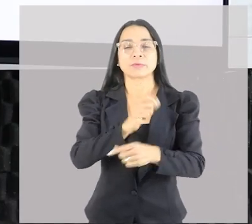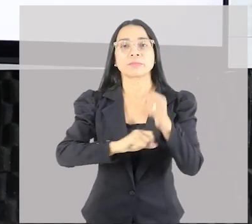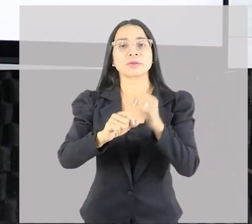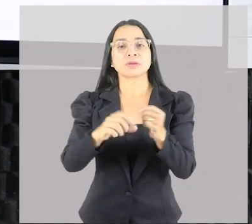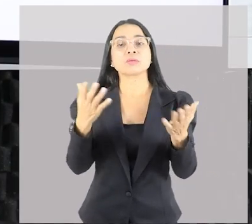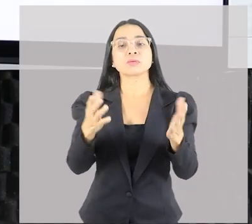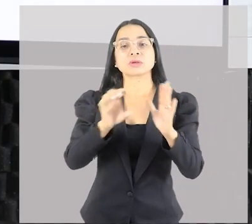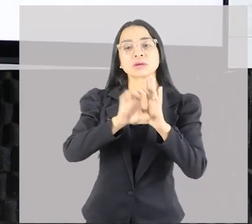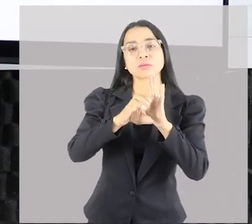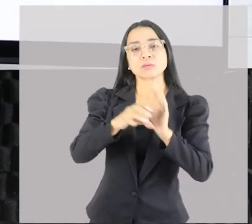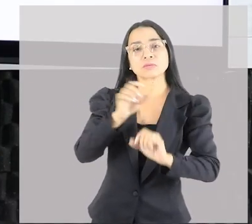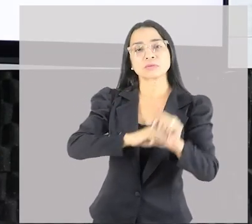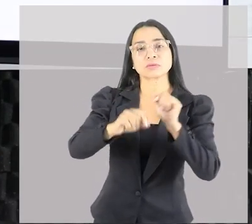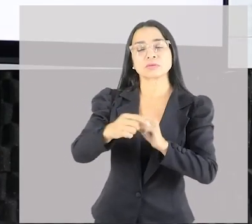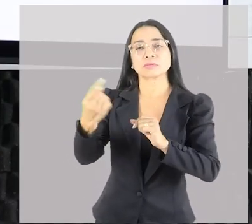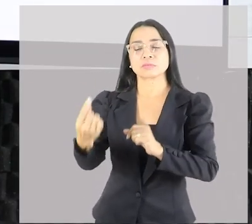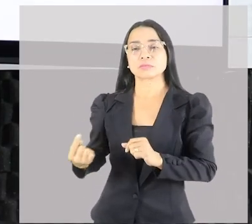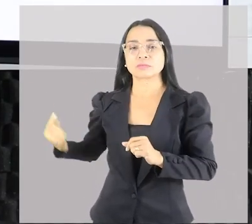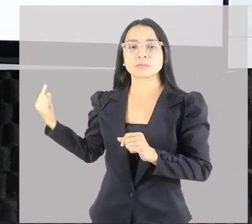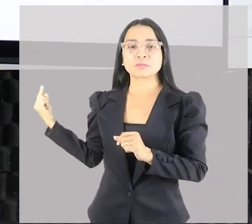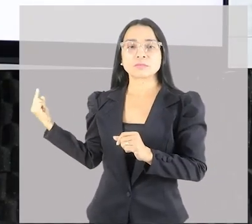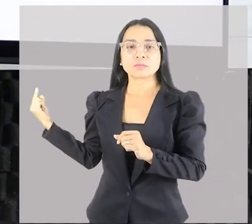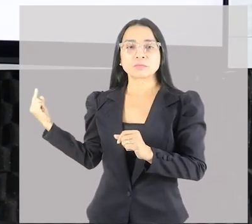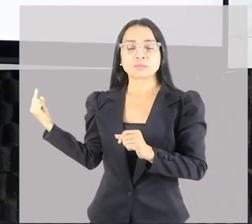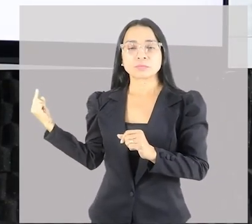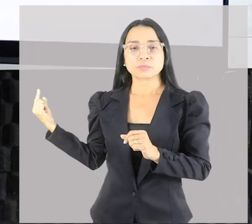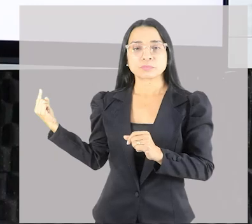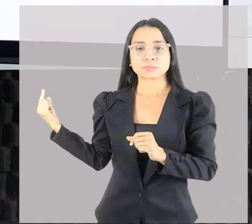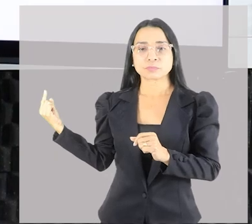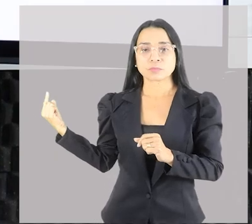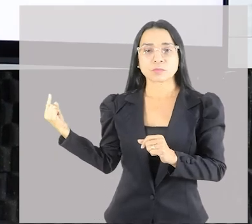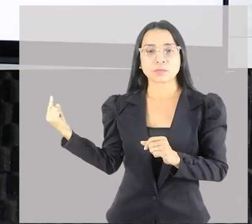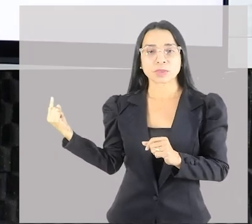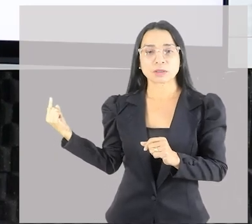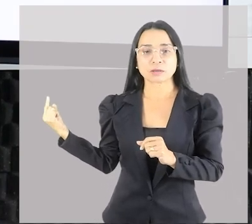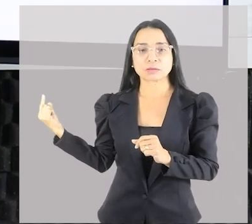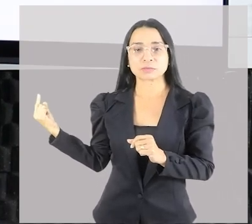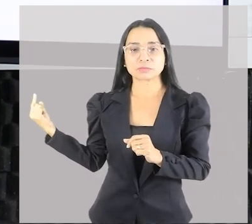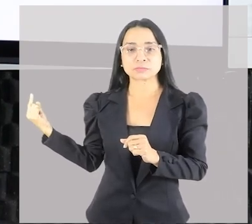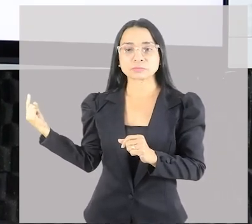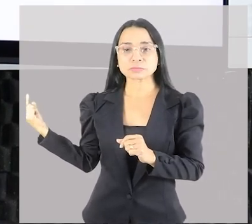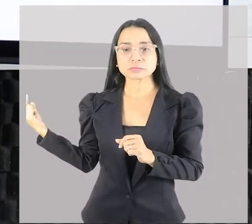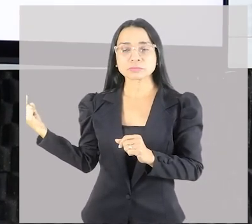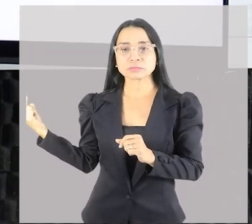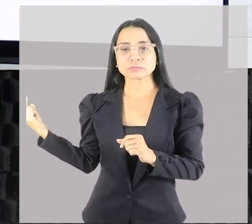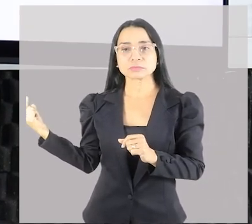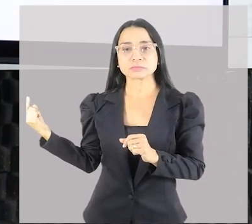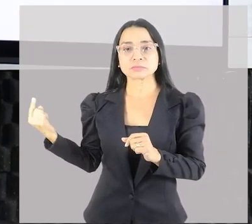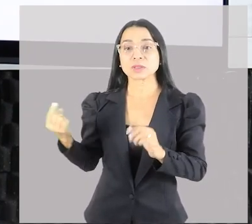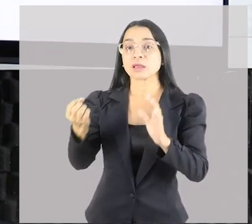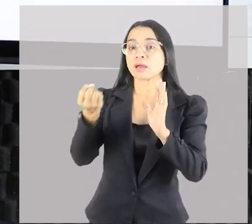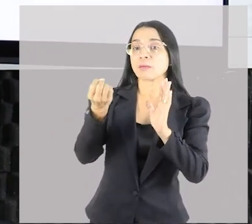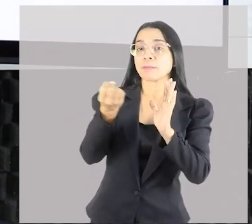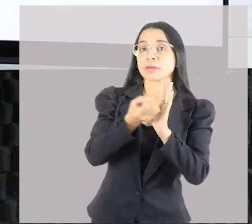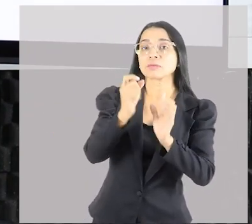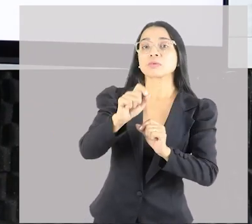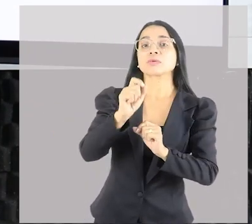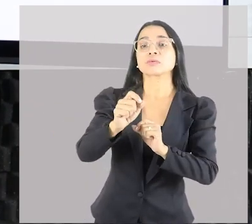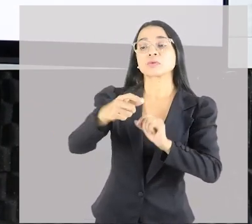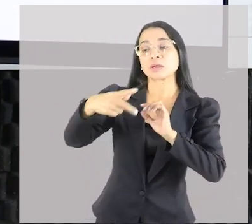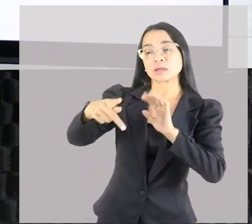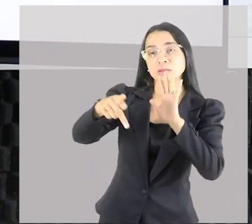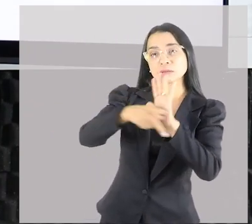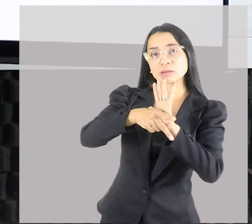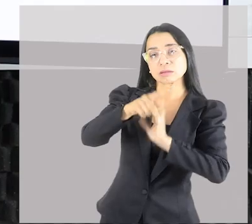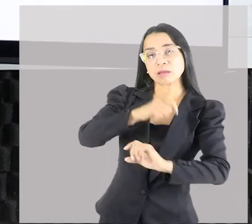que é o conceito do patrimônio imaterial. Patrimônio imaterial é transmitido de geração em comunidades e grupos. Patrimônio é aquilo que é seu,